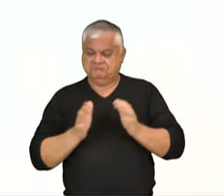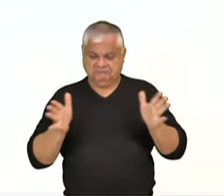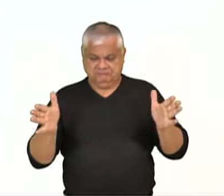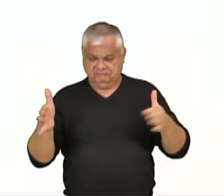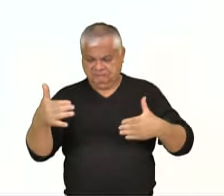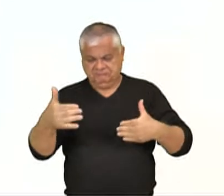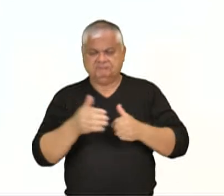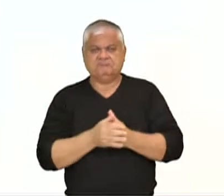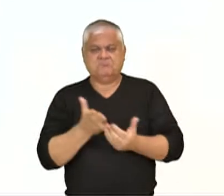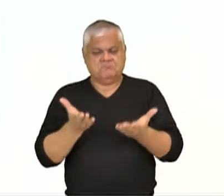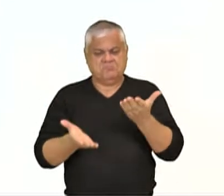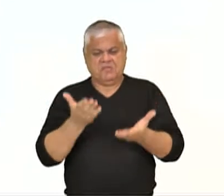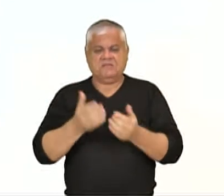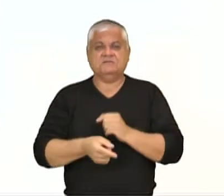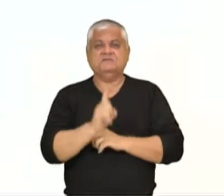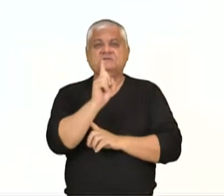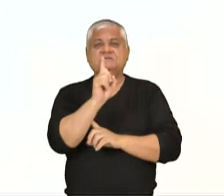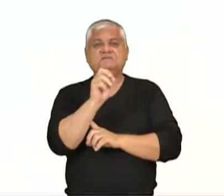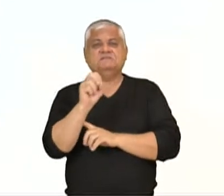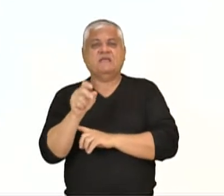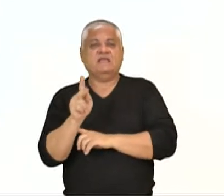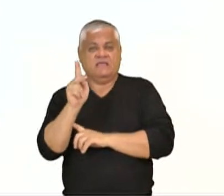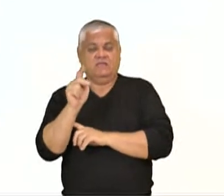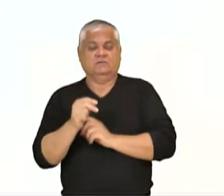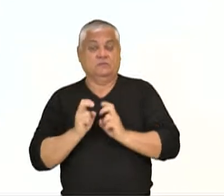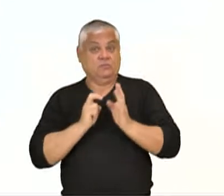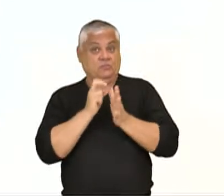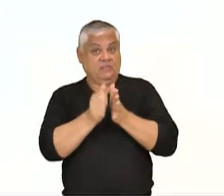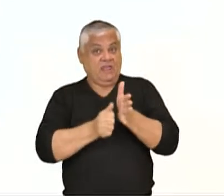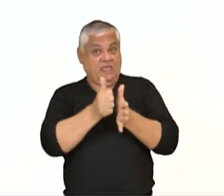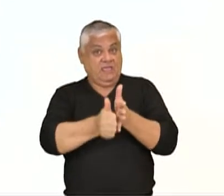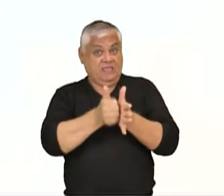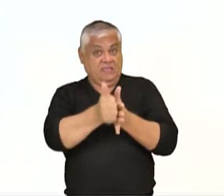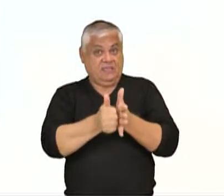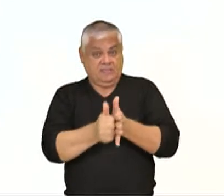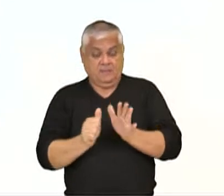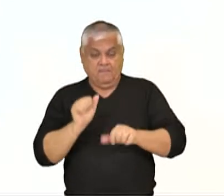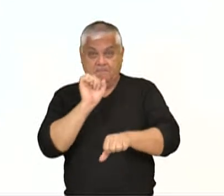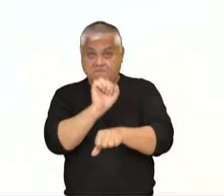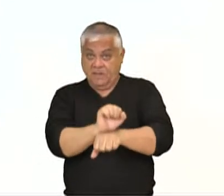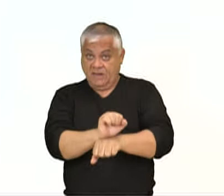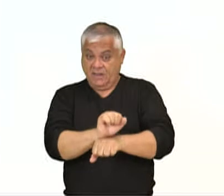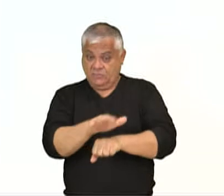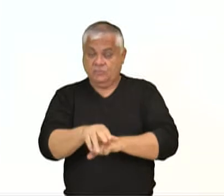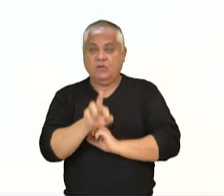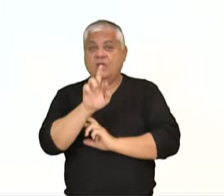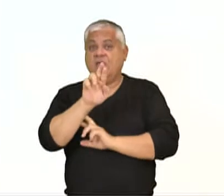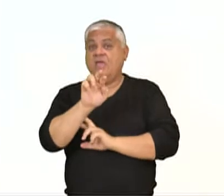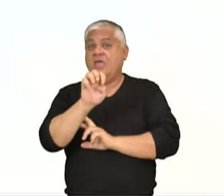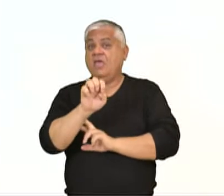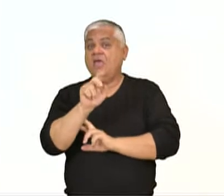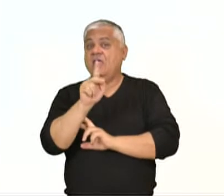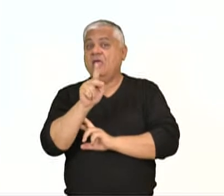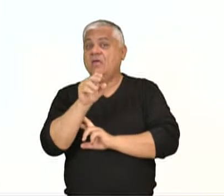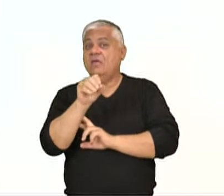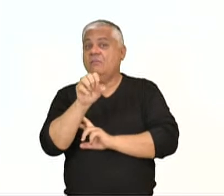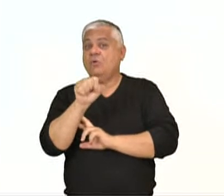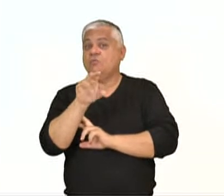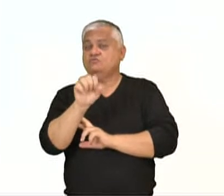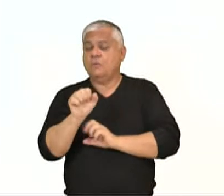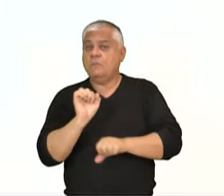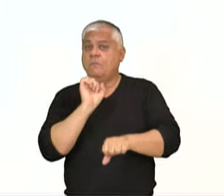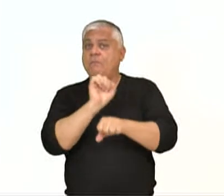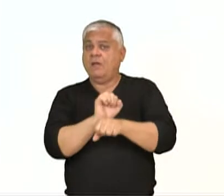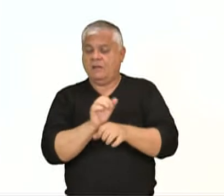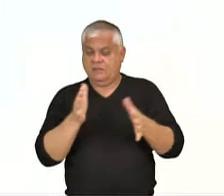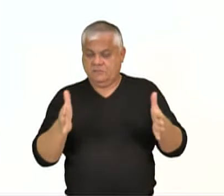quilos está em repouso sobre os trilhos. Lembre-se, repouso ele está parado. Em um momento há uma força resultante